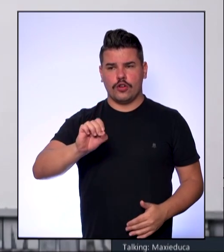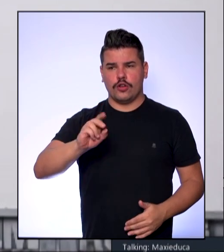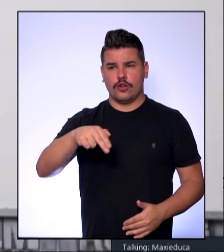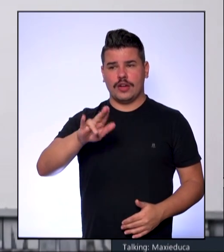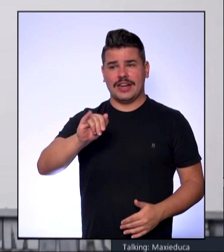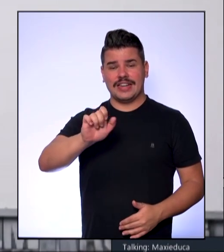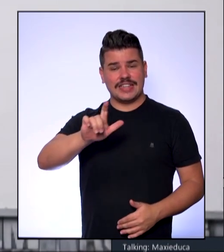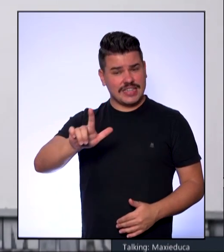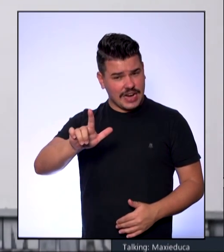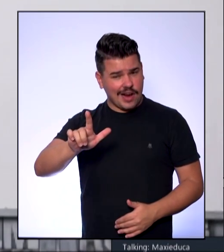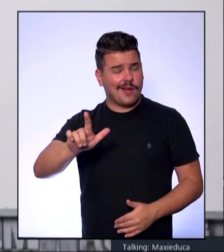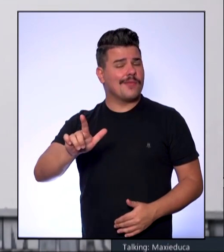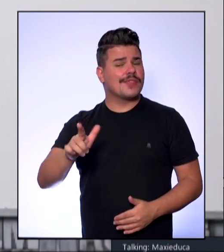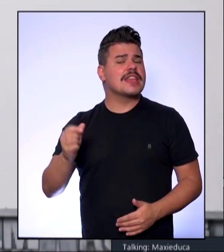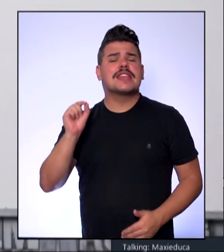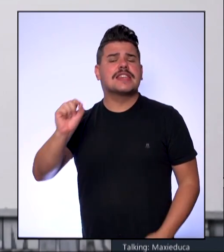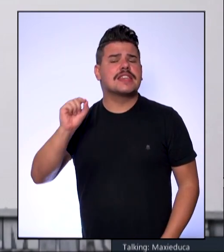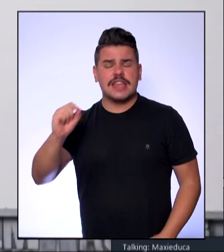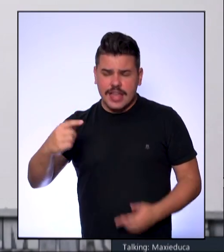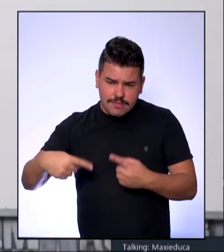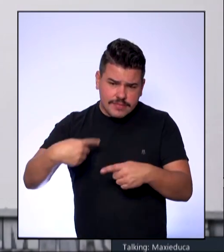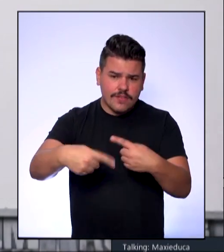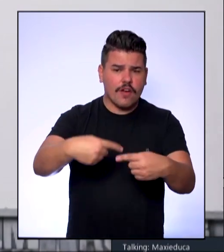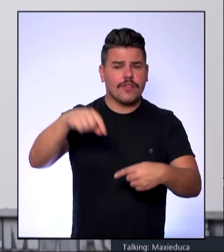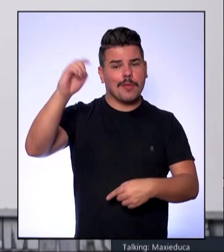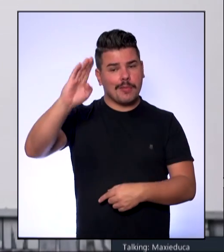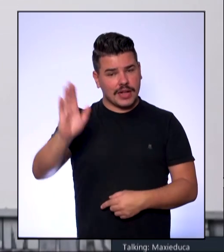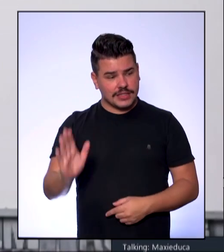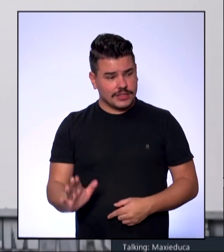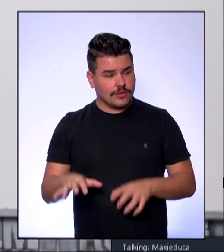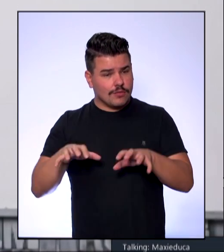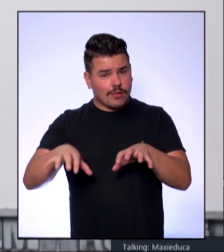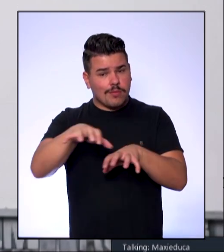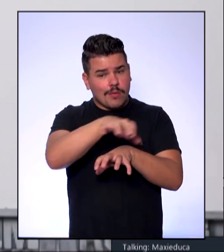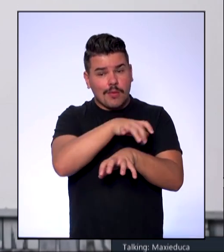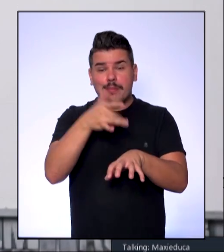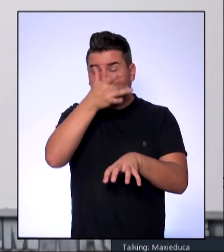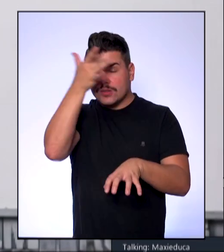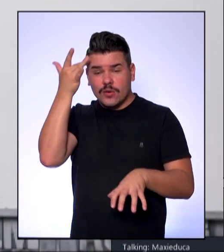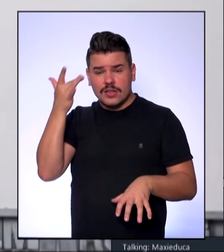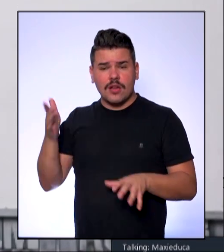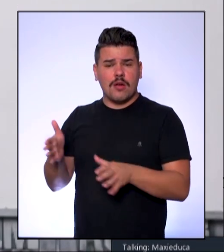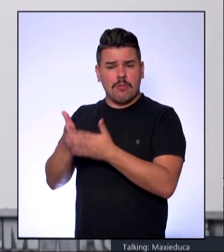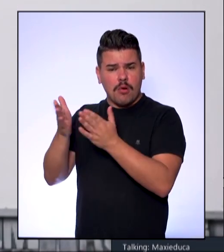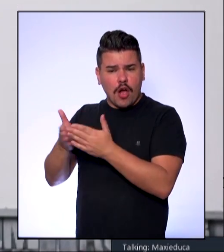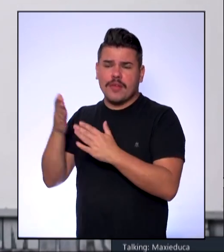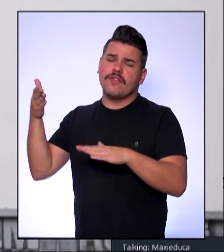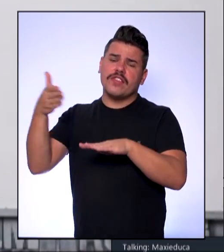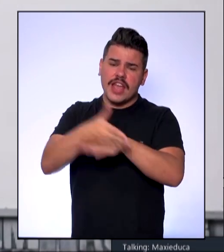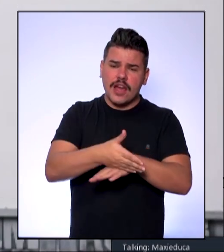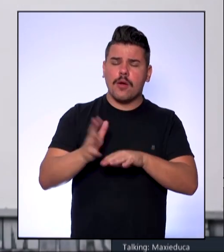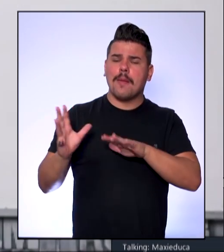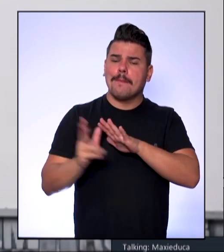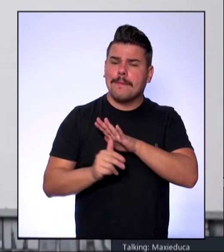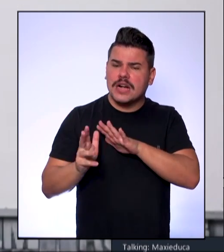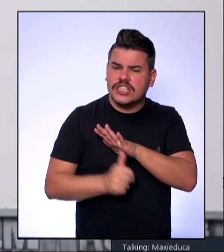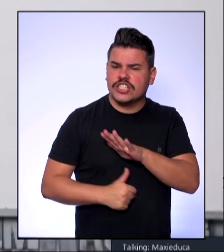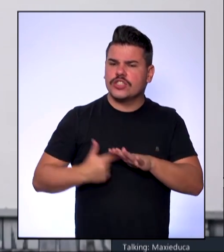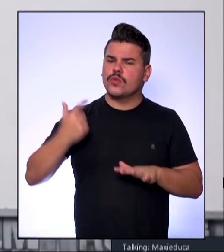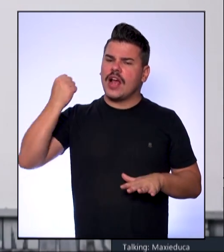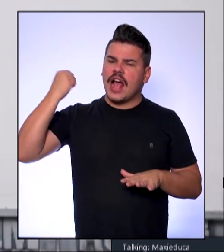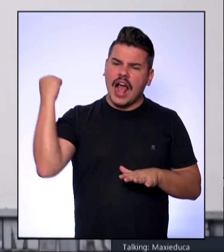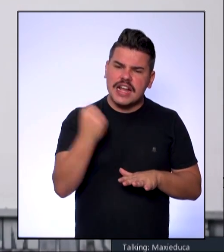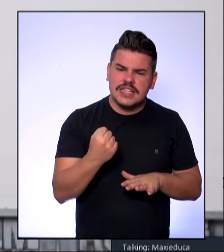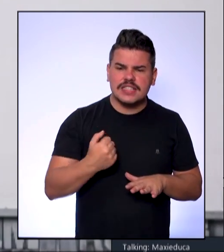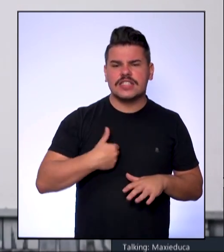definitivo. Quem que vai compor o Brasil em especial? As pessoas de baixo calão na Europa, então vem para cá bandidos, assassinos,